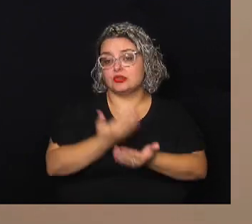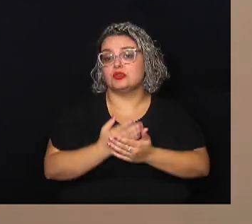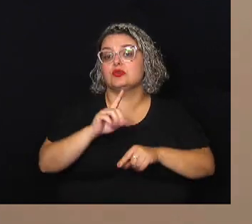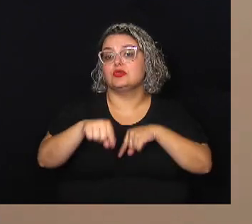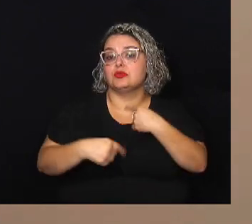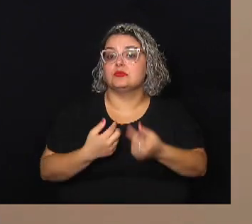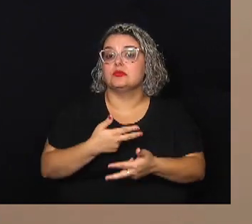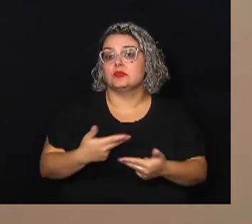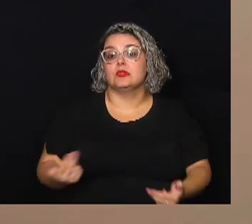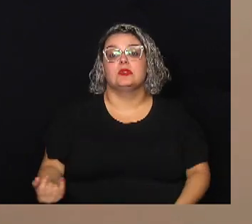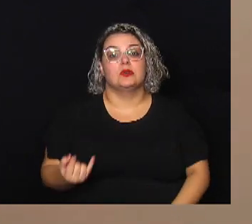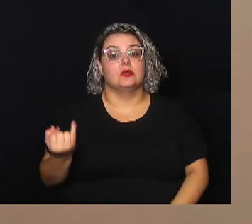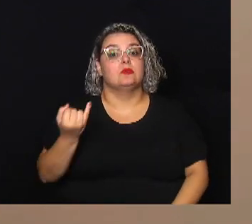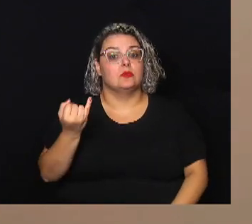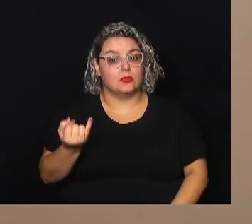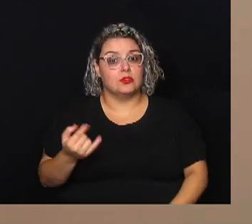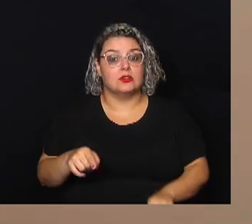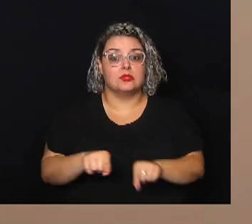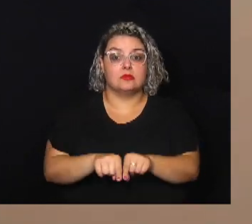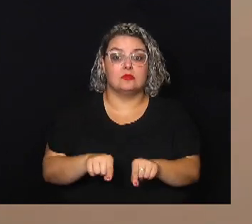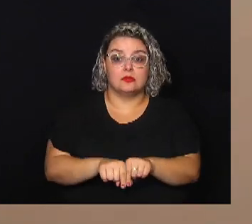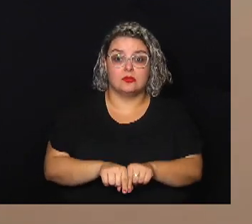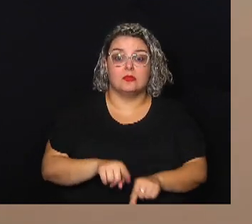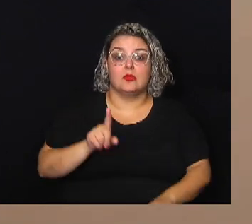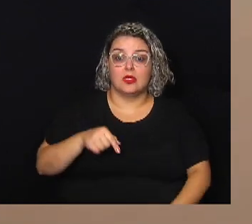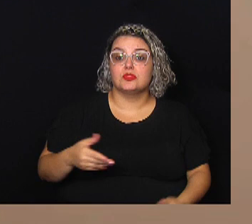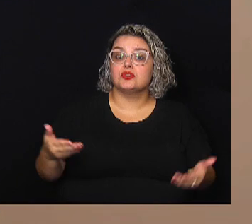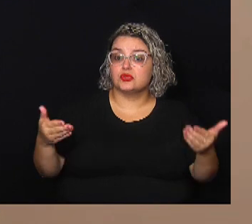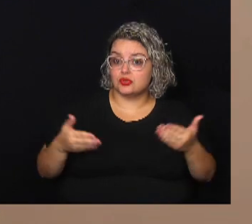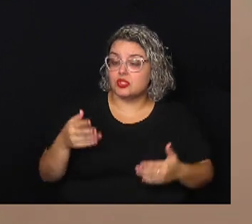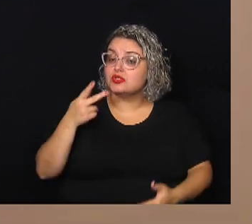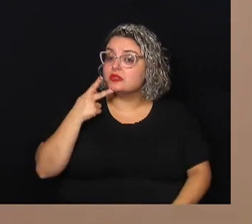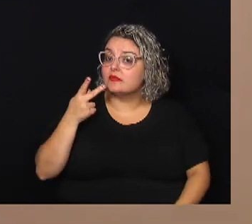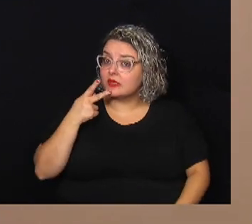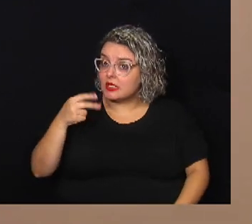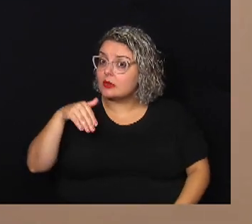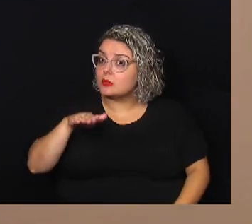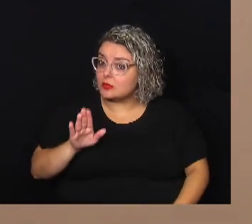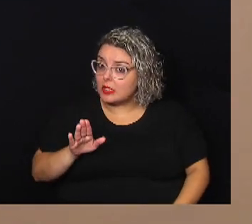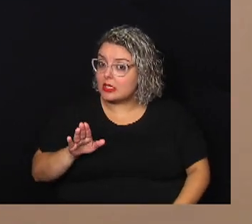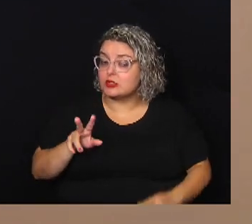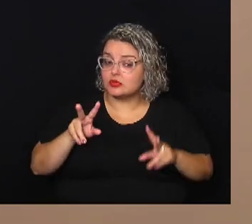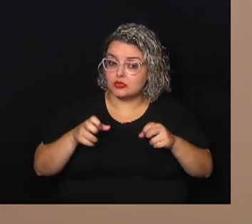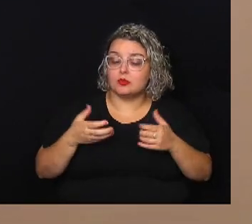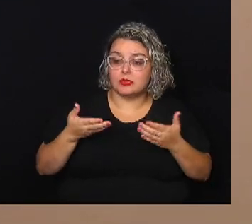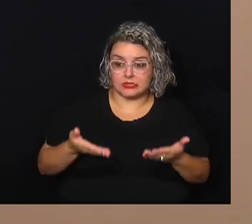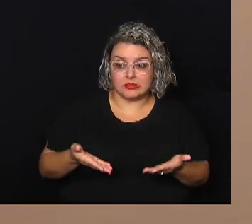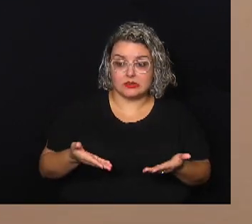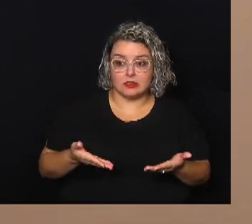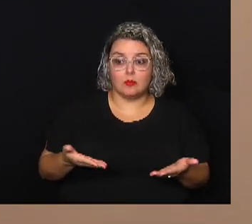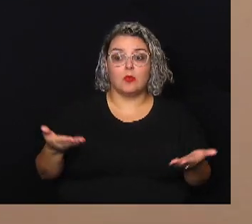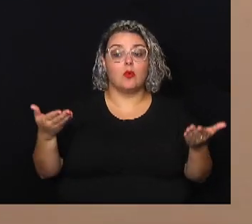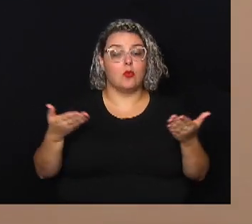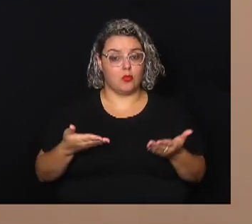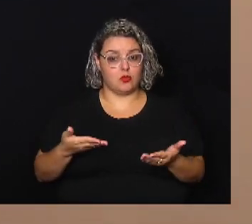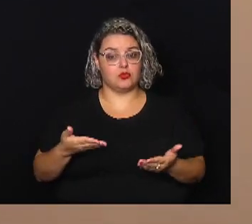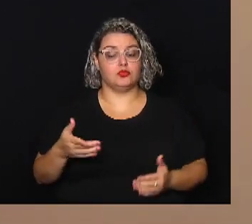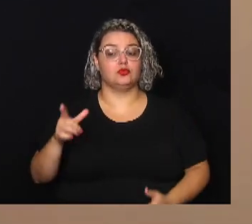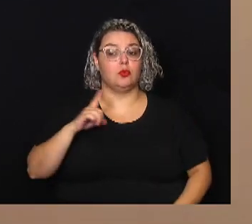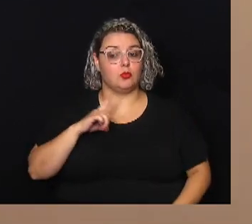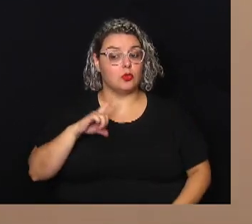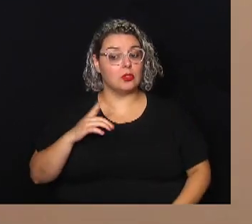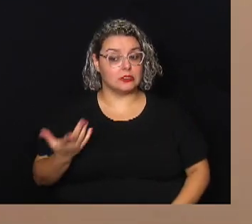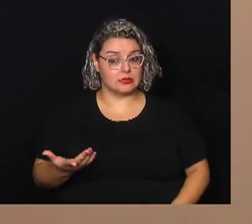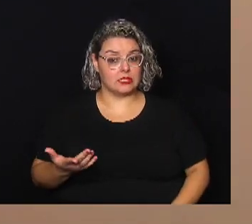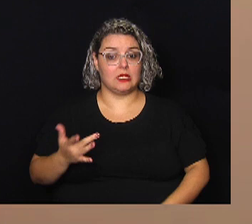muito interessante é o fato de hoje nós falarmos mais sobre isso. Então, hoje, como você tem as